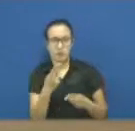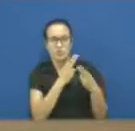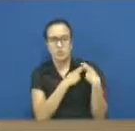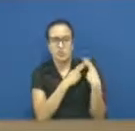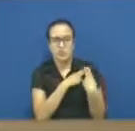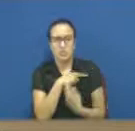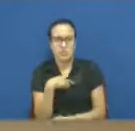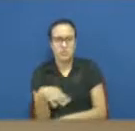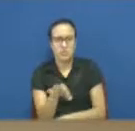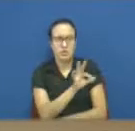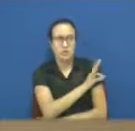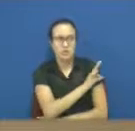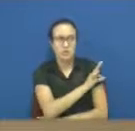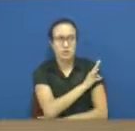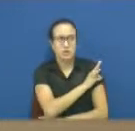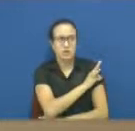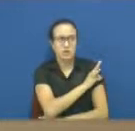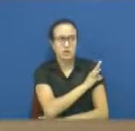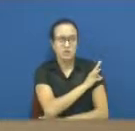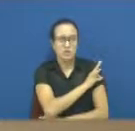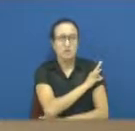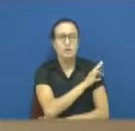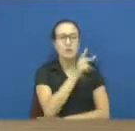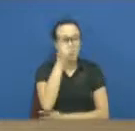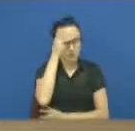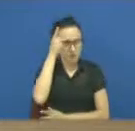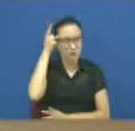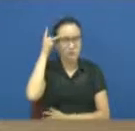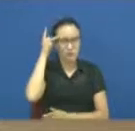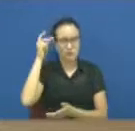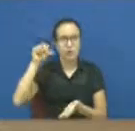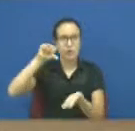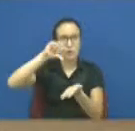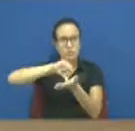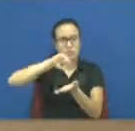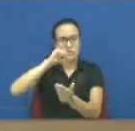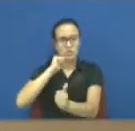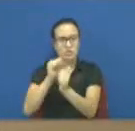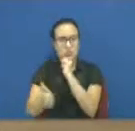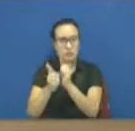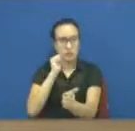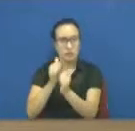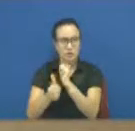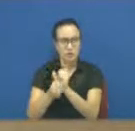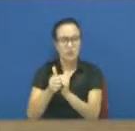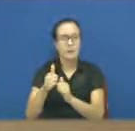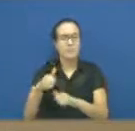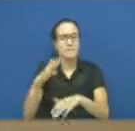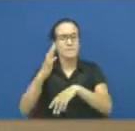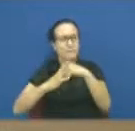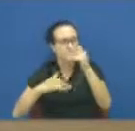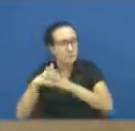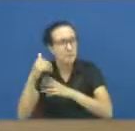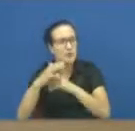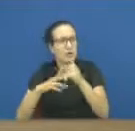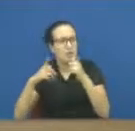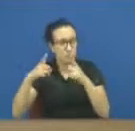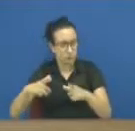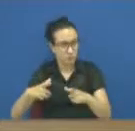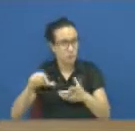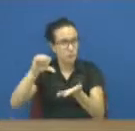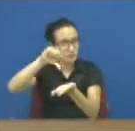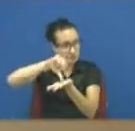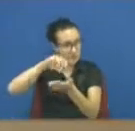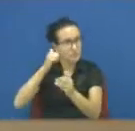autoria do excelentíssimo senhor prefeito municipal, que denomina o nome do senhor Lote Sebastião Pellegrini,